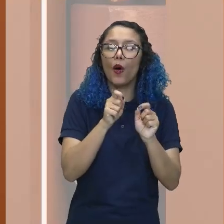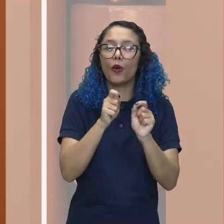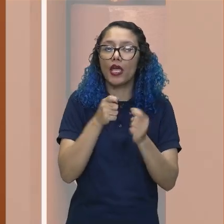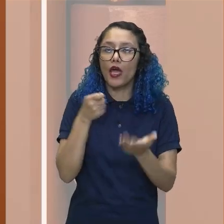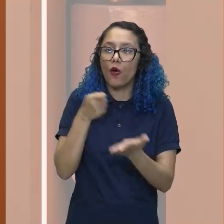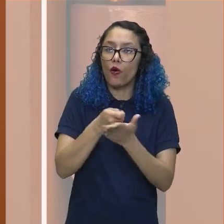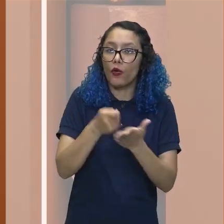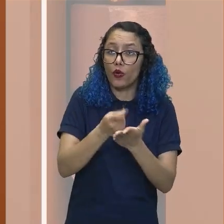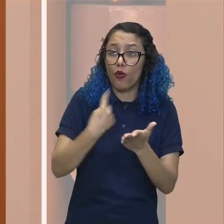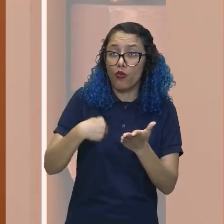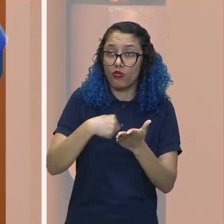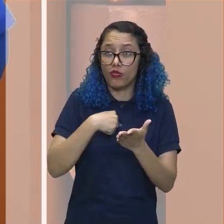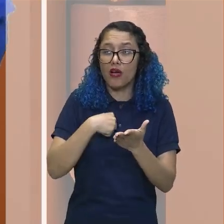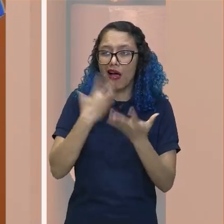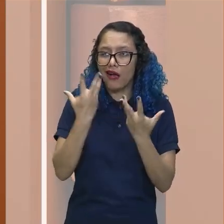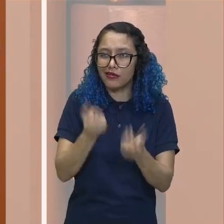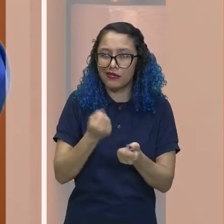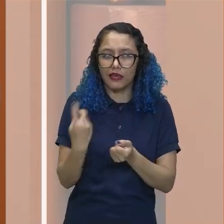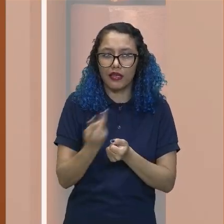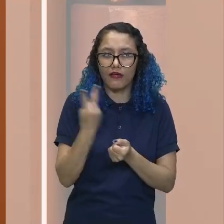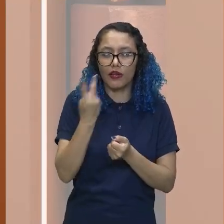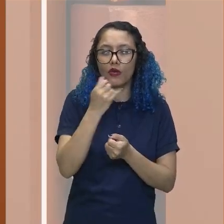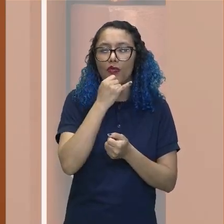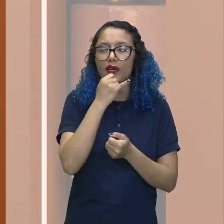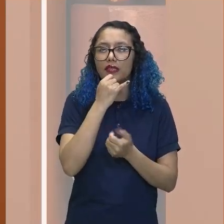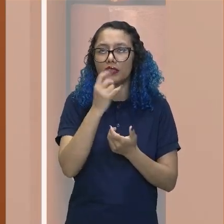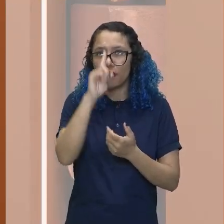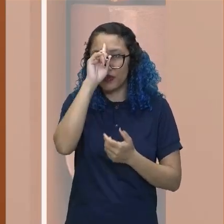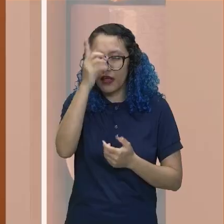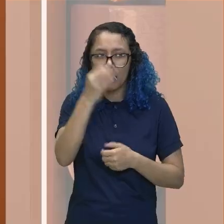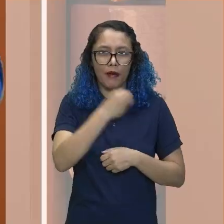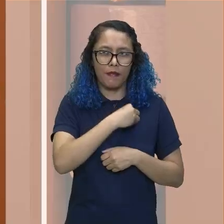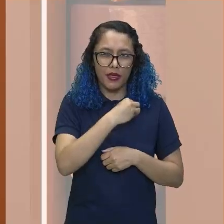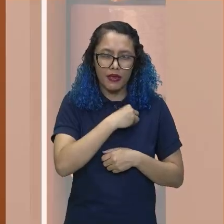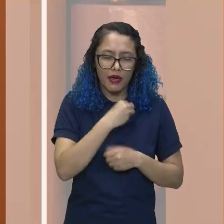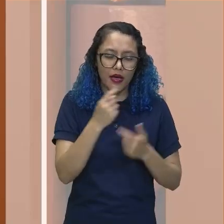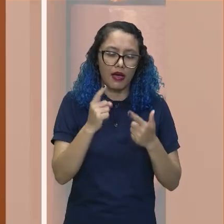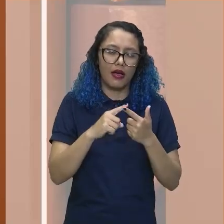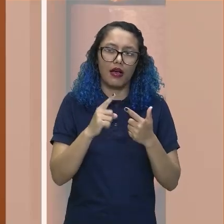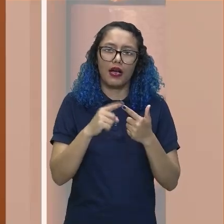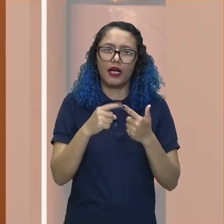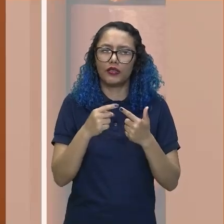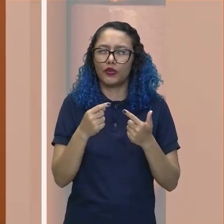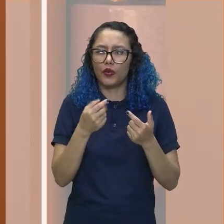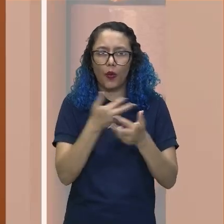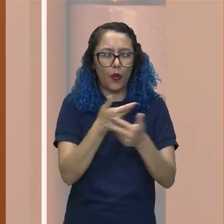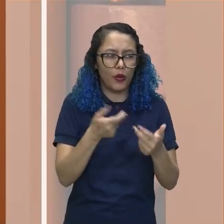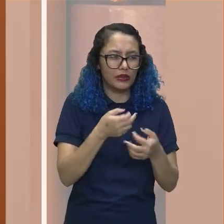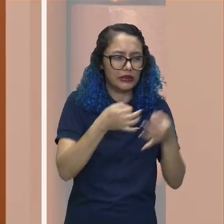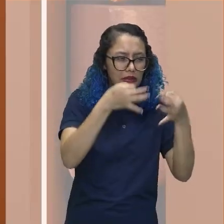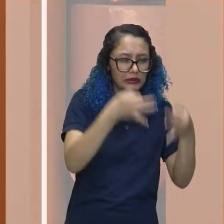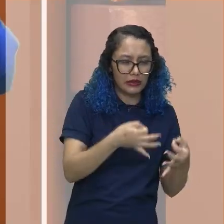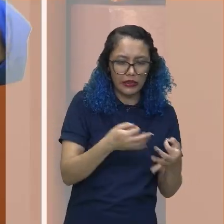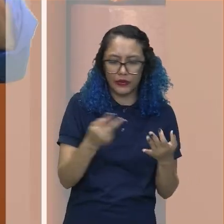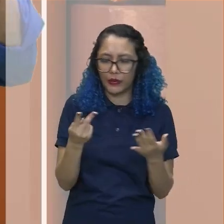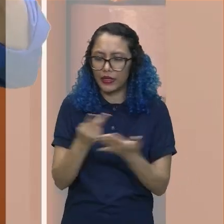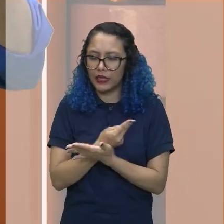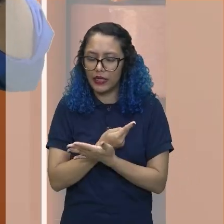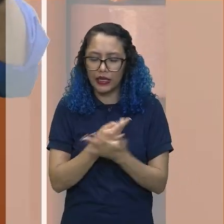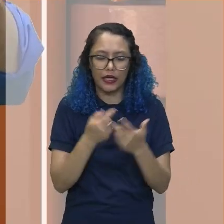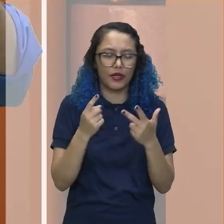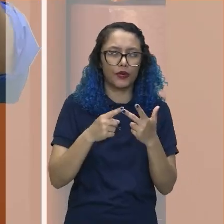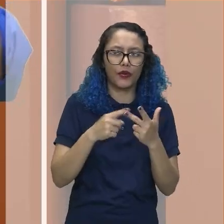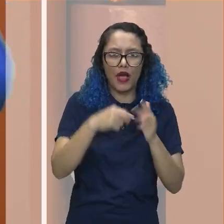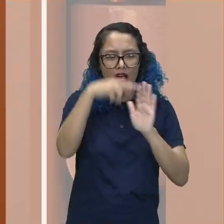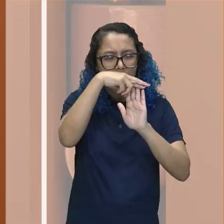esses valores sobre nós. A ideia de pecado, a ideia do que é o certo e do que é errado, né? A ideia das regras